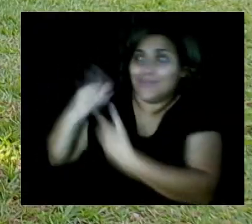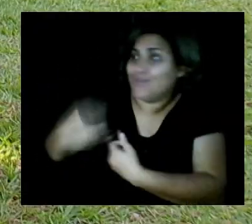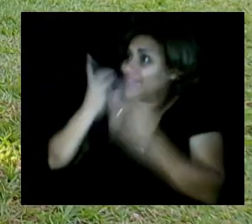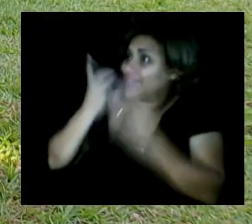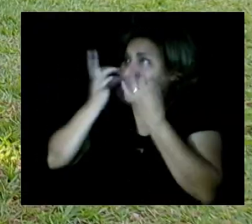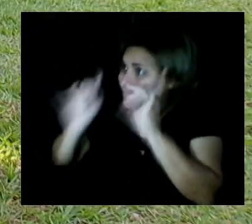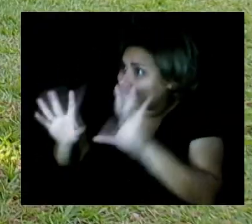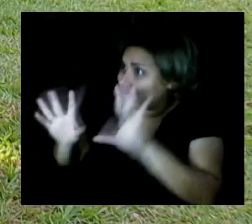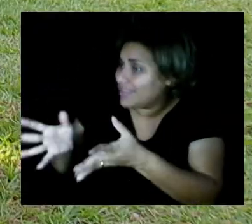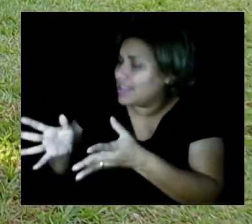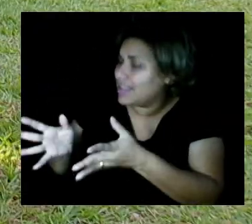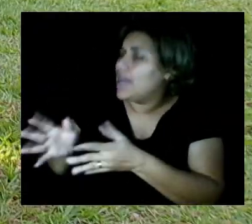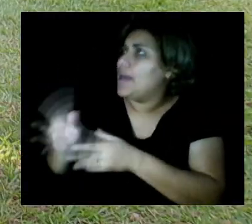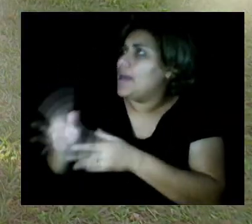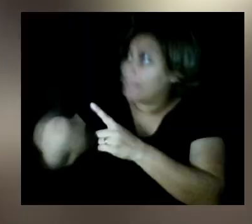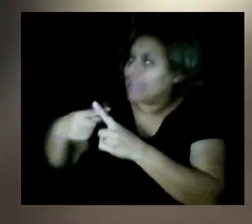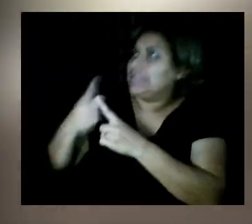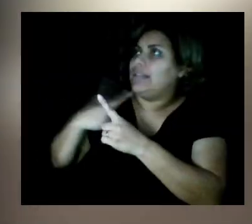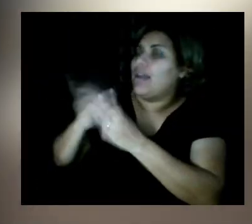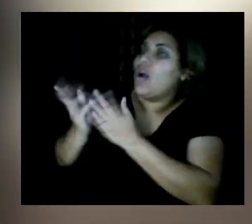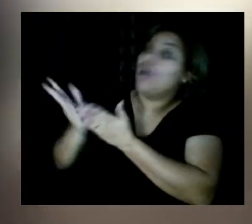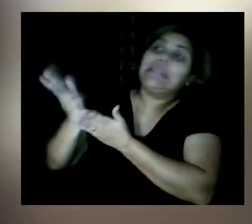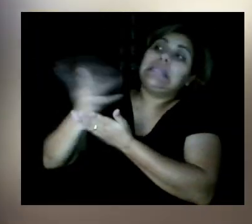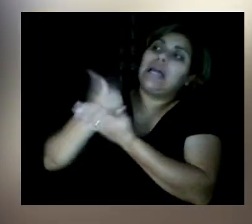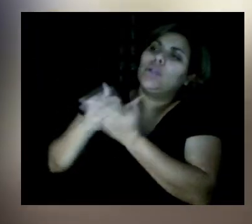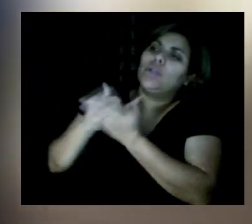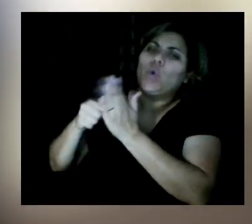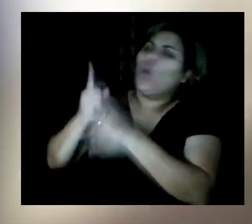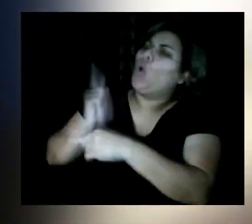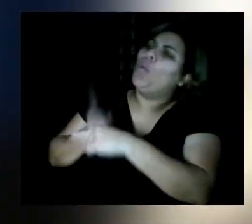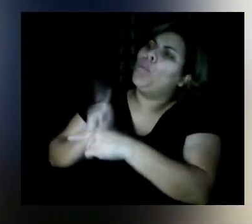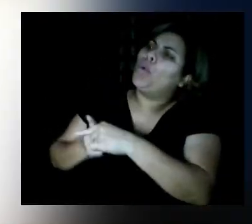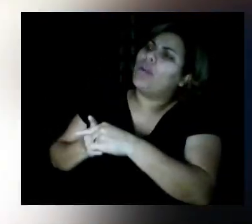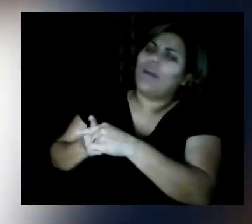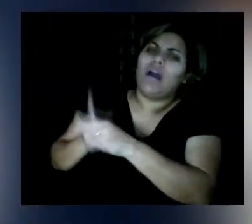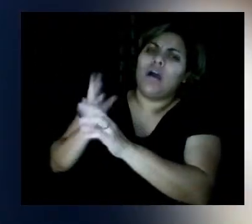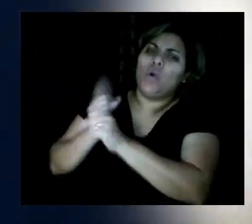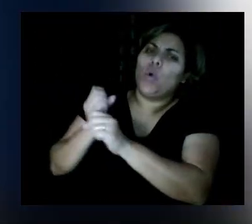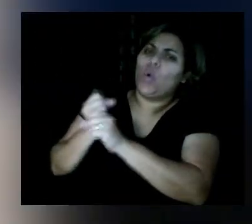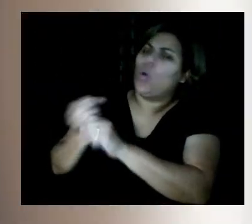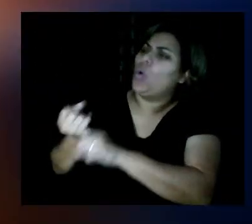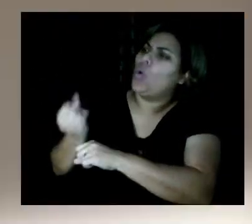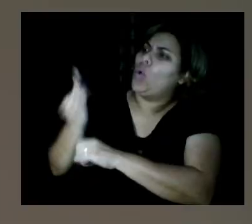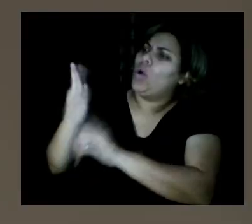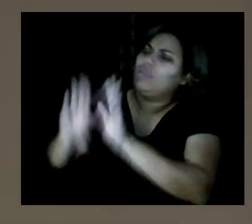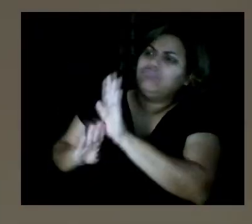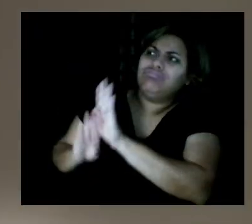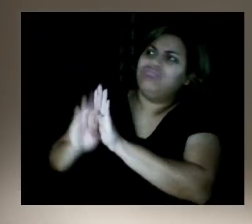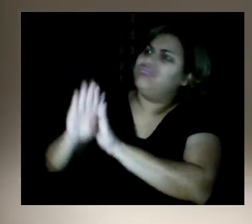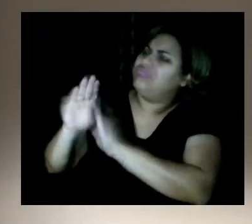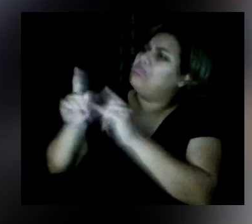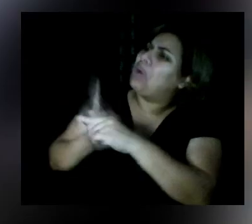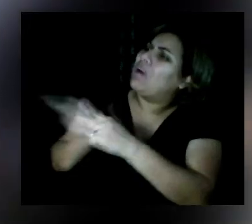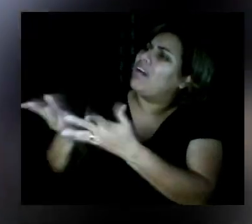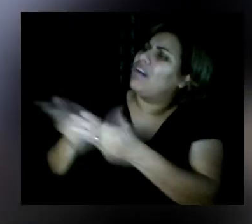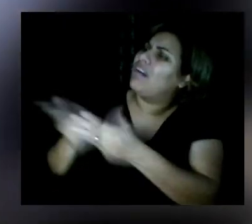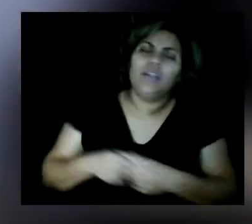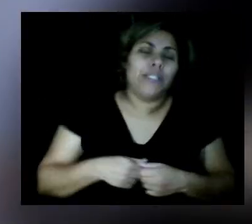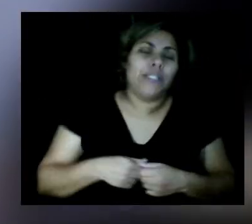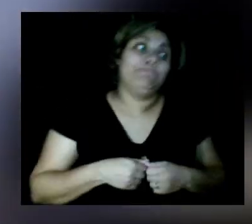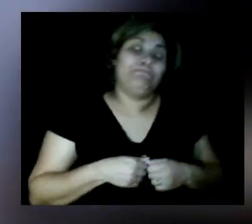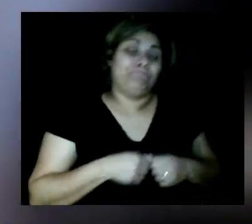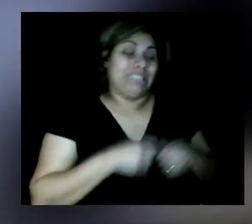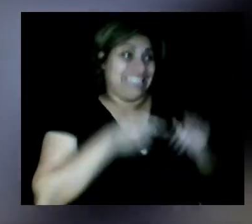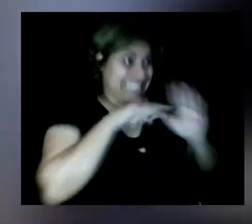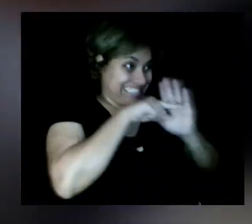dado de por que esse número tem aumentado? Não tem nada cientificamente comprovado, não tem nada. Assim,